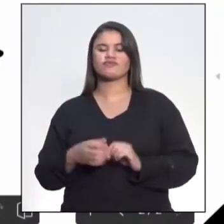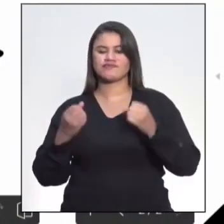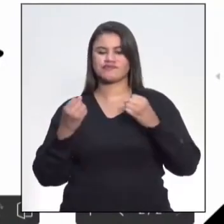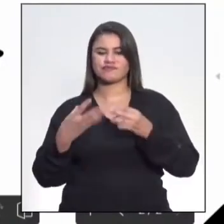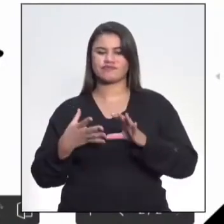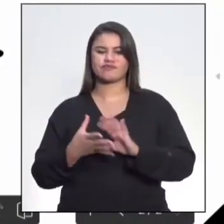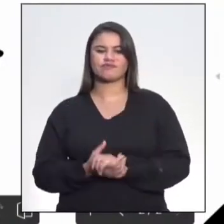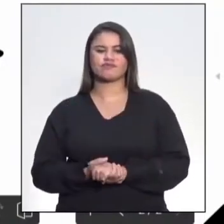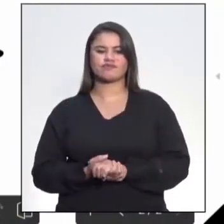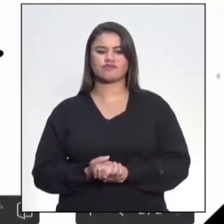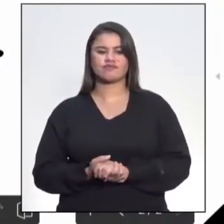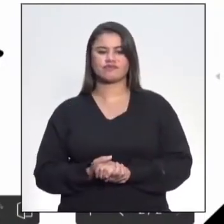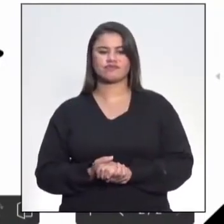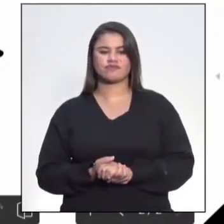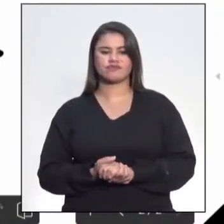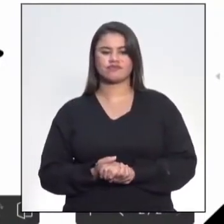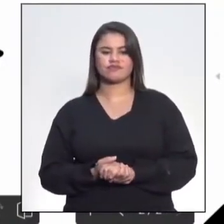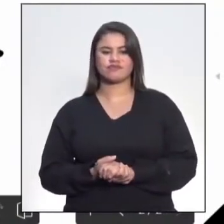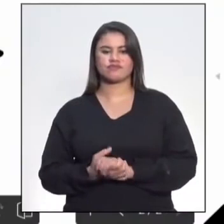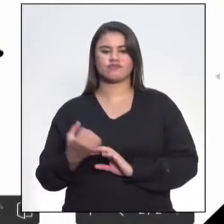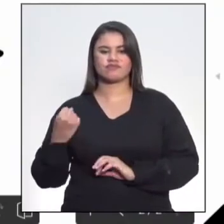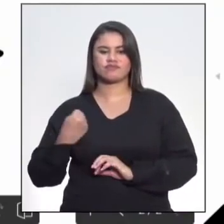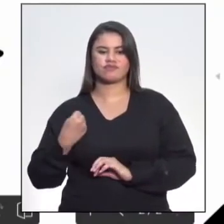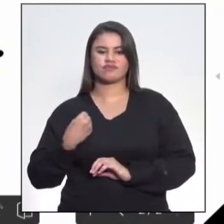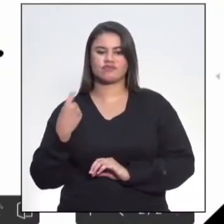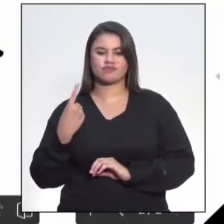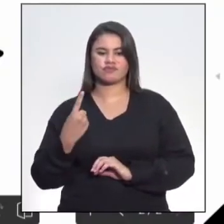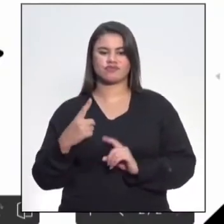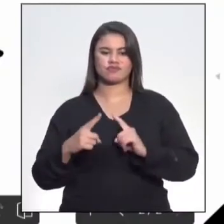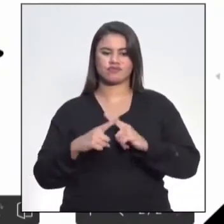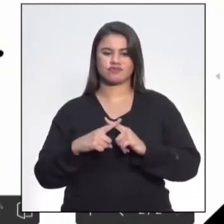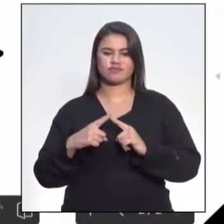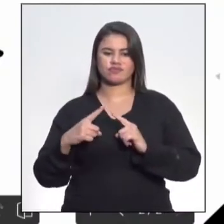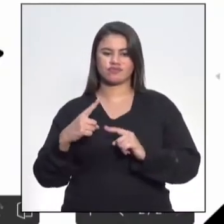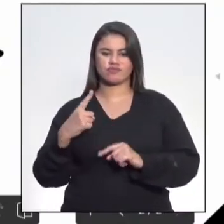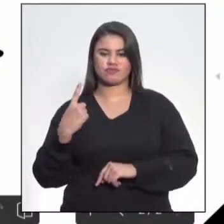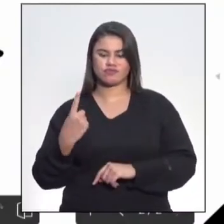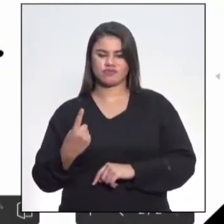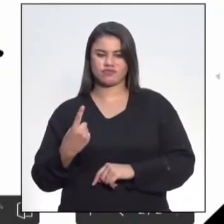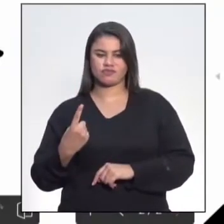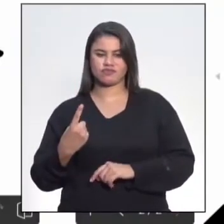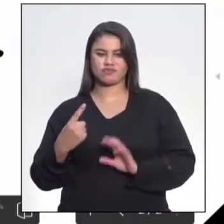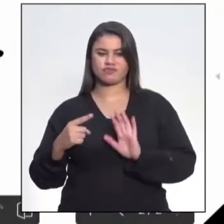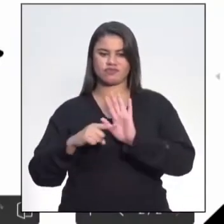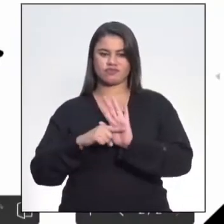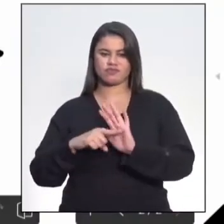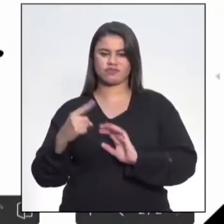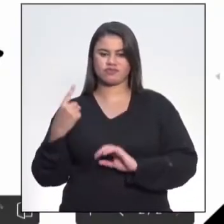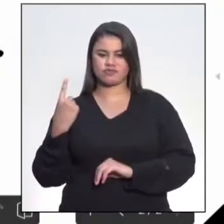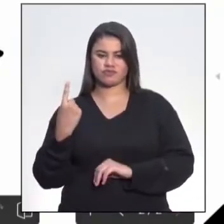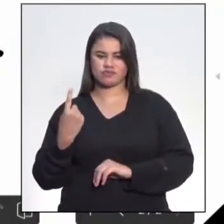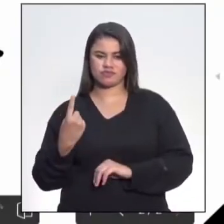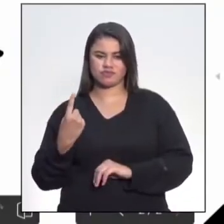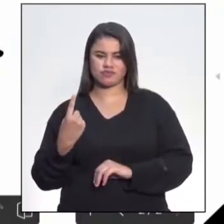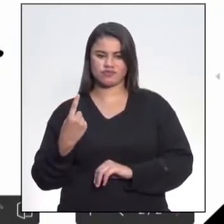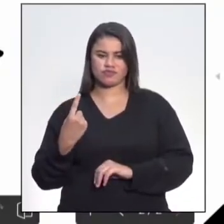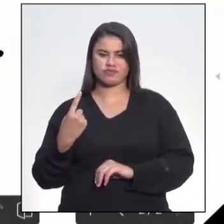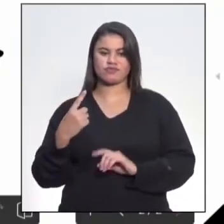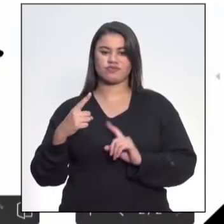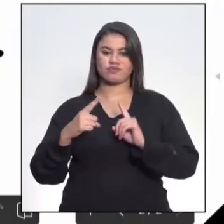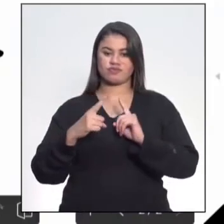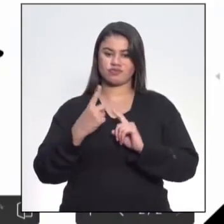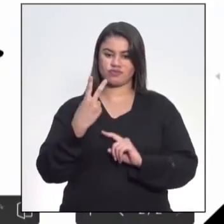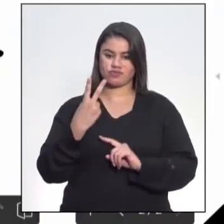bom. Agora, o segundo número é o número 1. Então, é 2 vezes 1 menos 1. 2 vezes